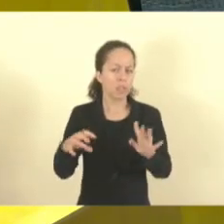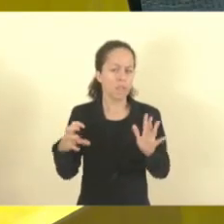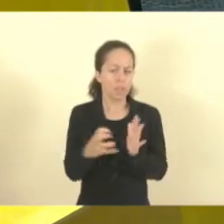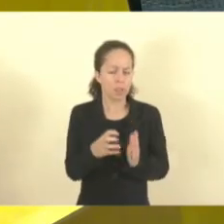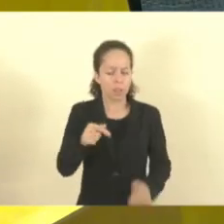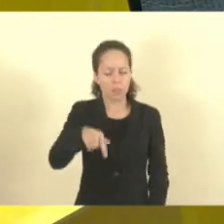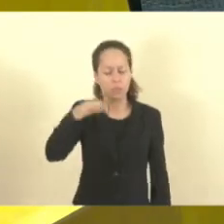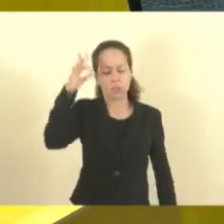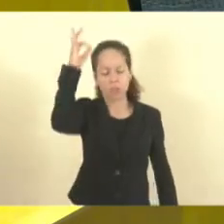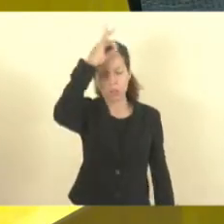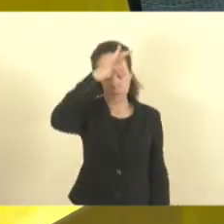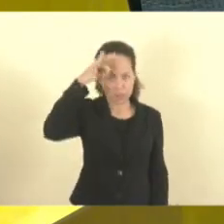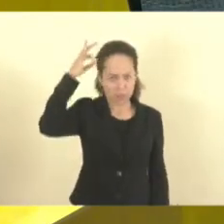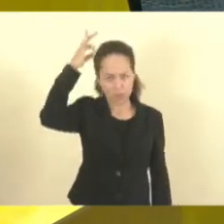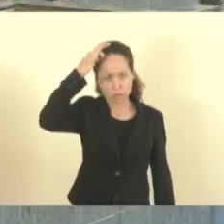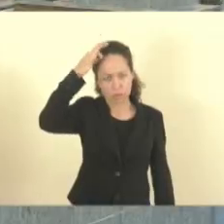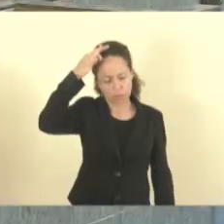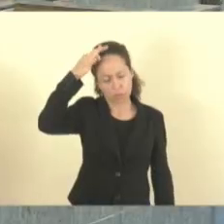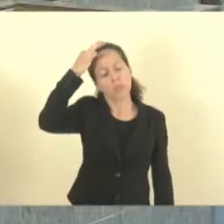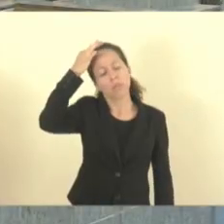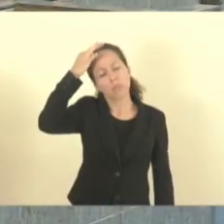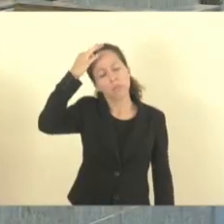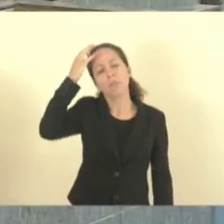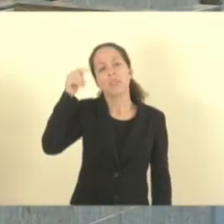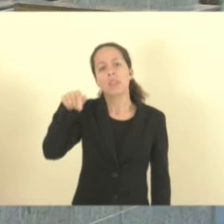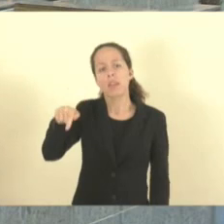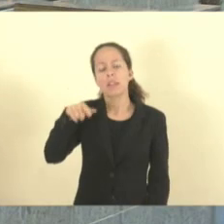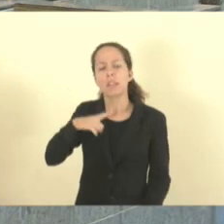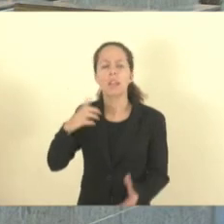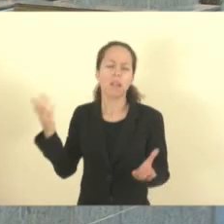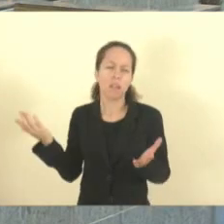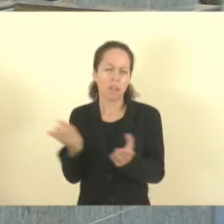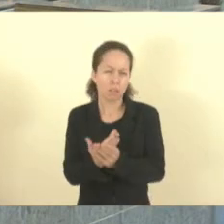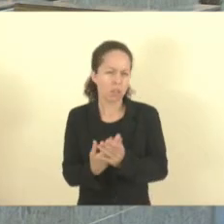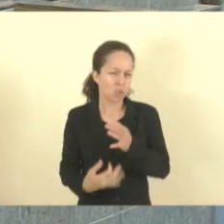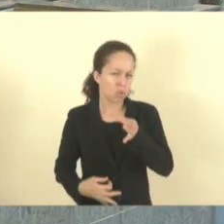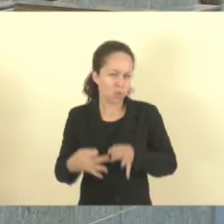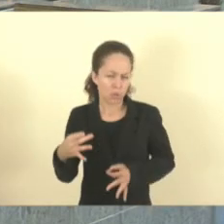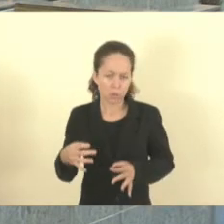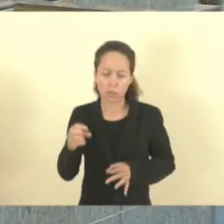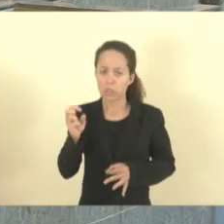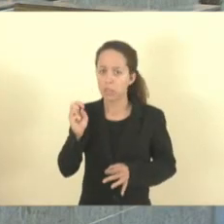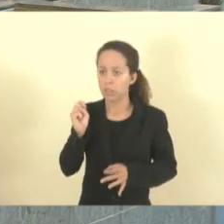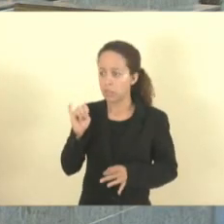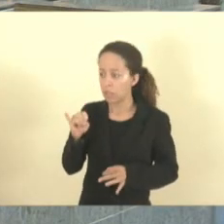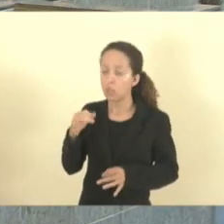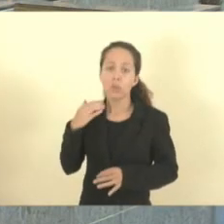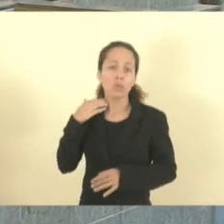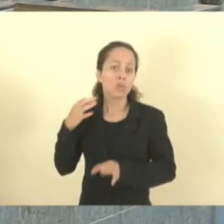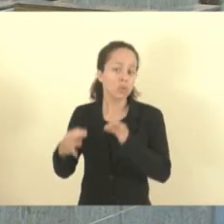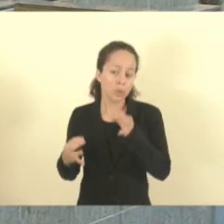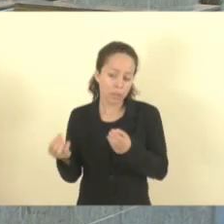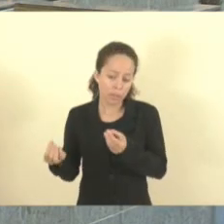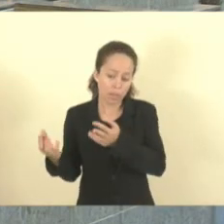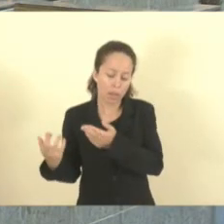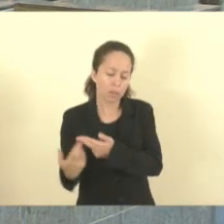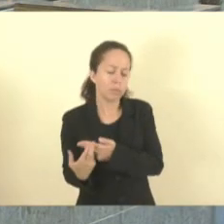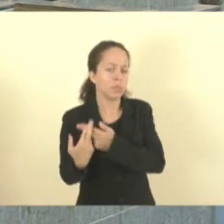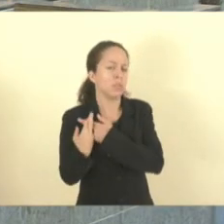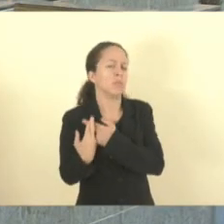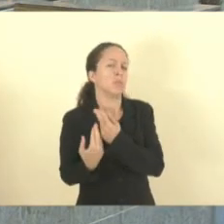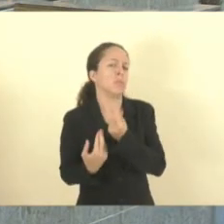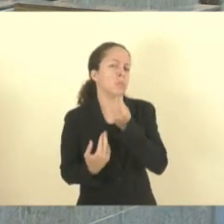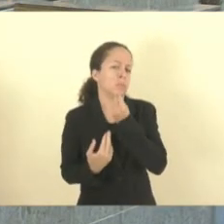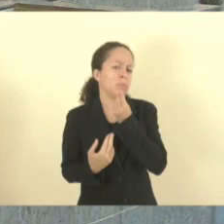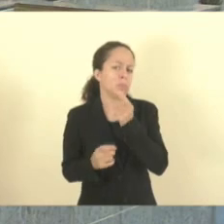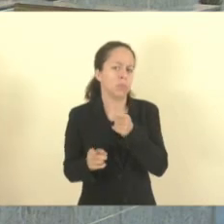entrar numa contenda judicial, mesmo que ele fosse designado pelo juiz, ele poderia ter a característica